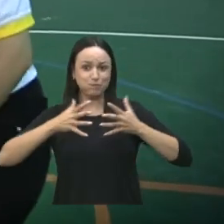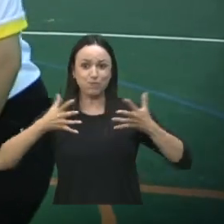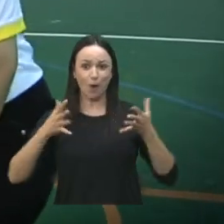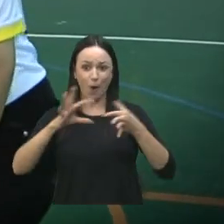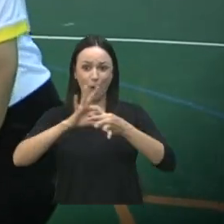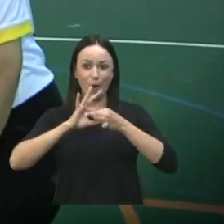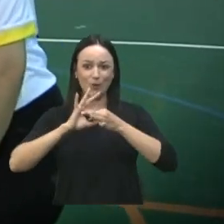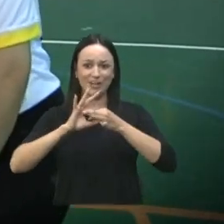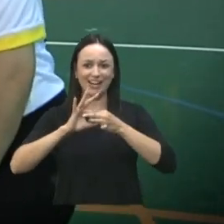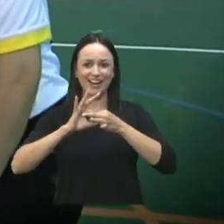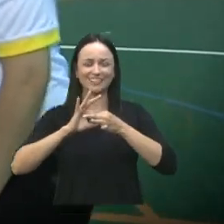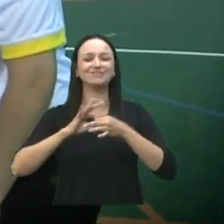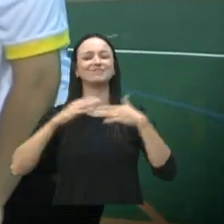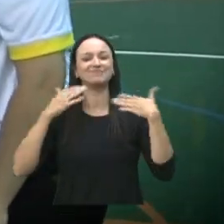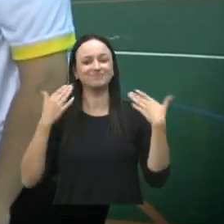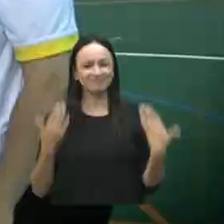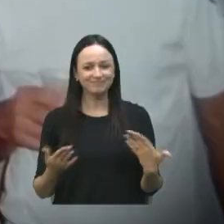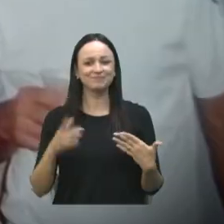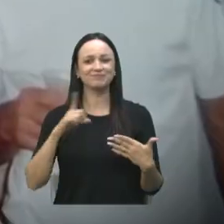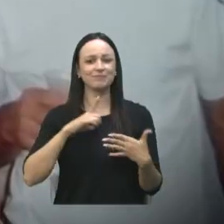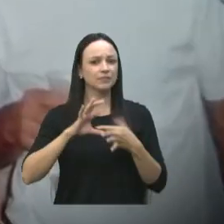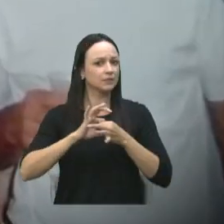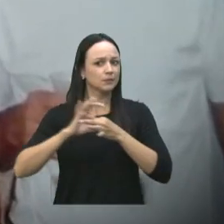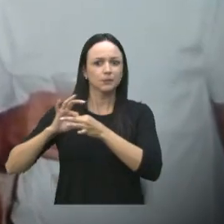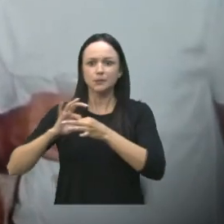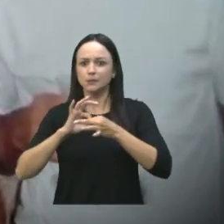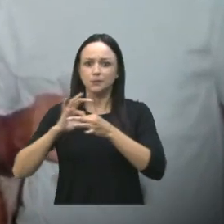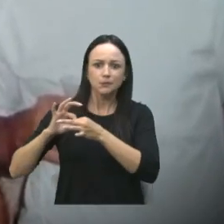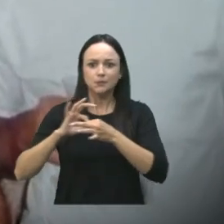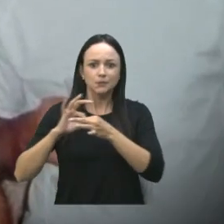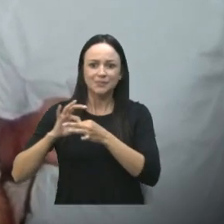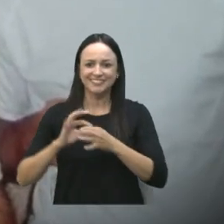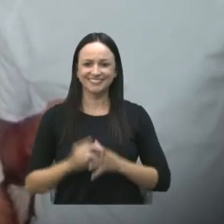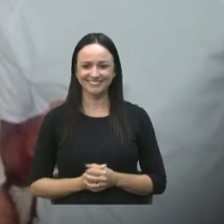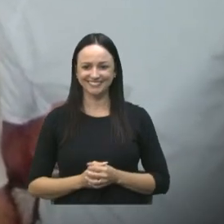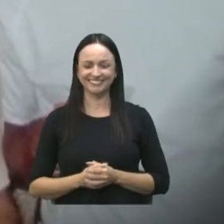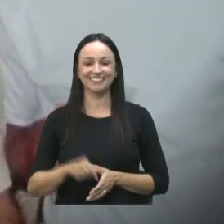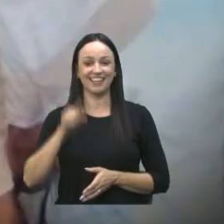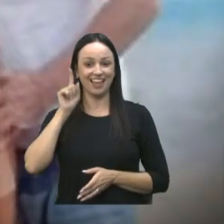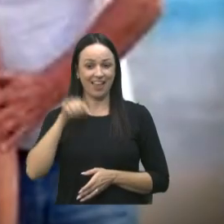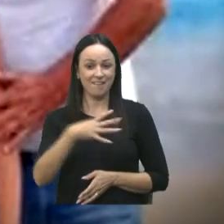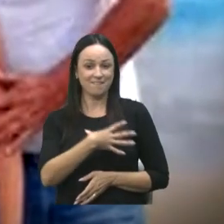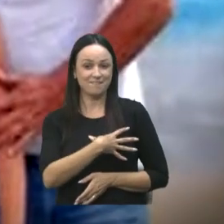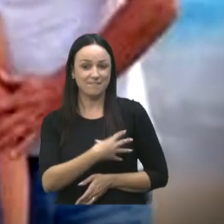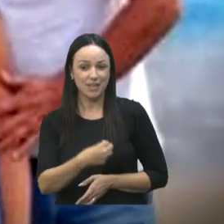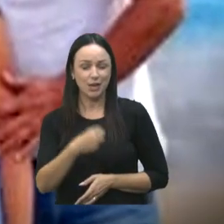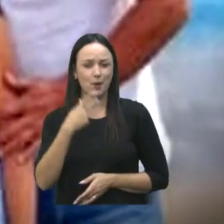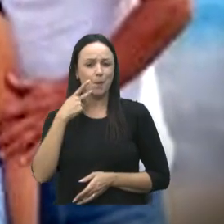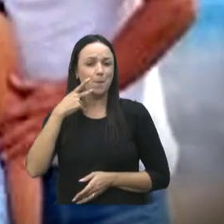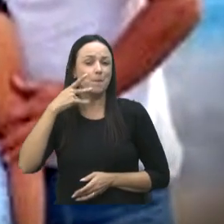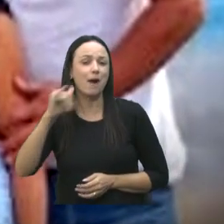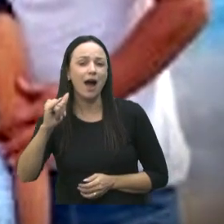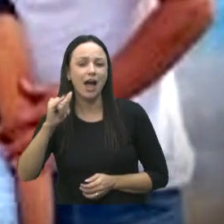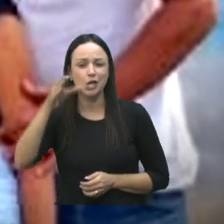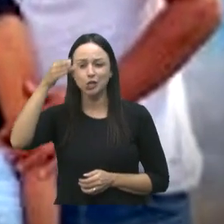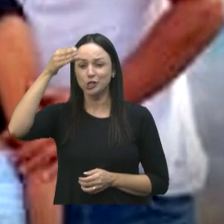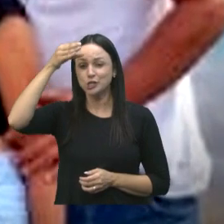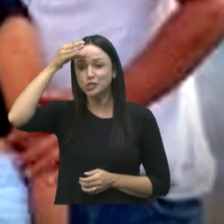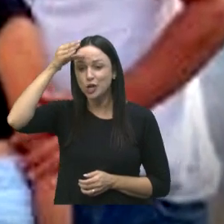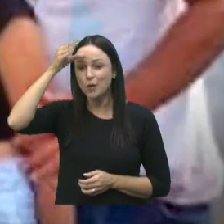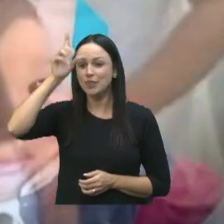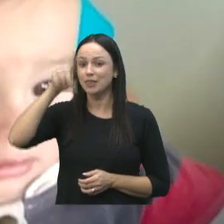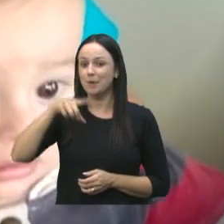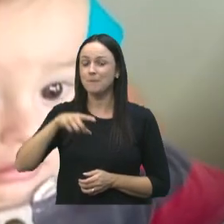união, praticamente indissociável? Além de ser um filho, um pai, um tio e um